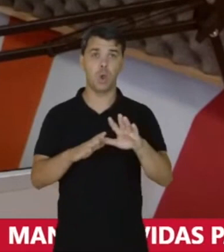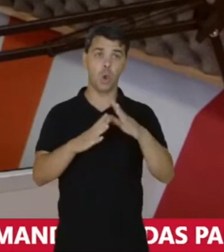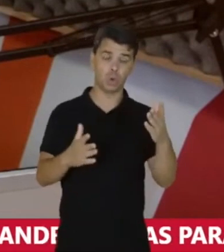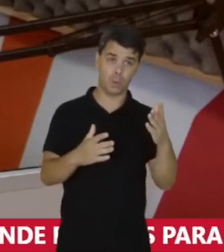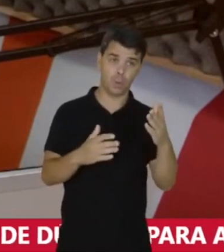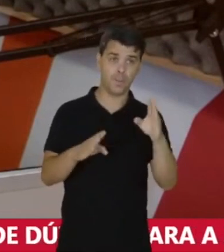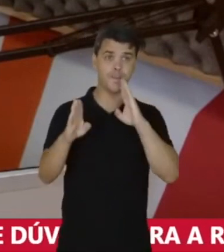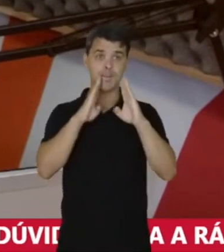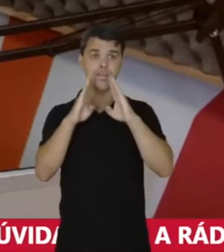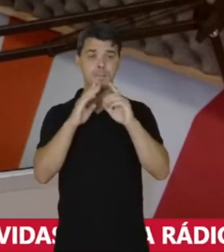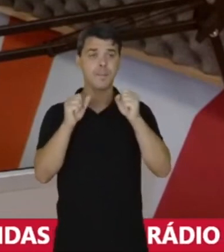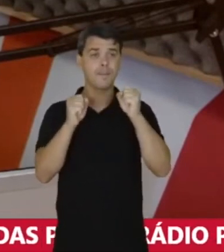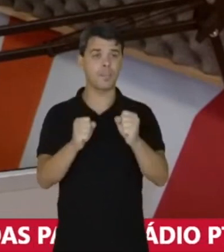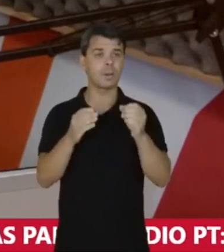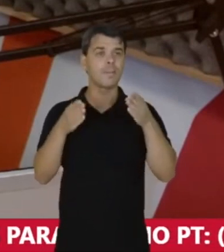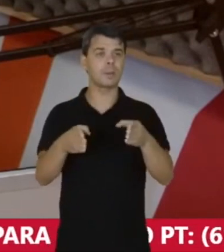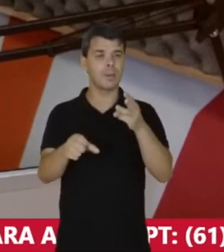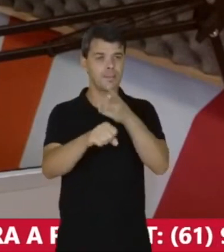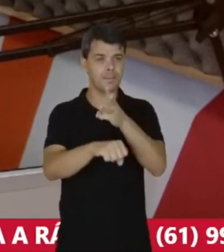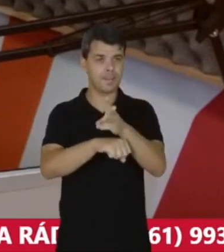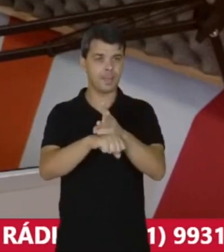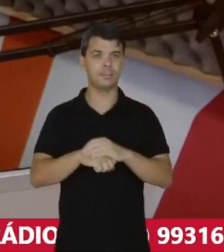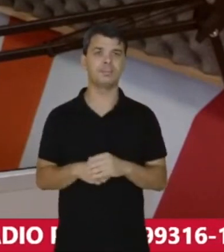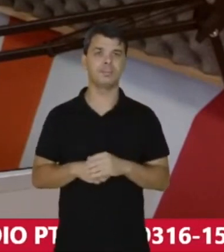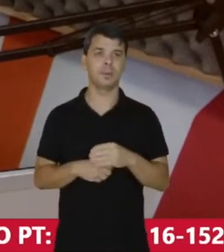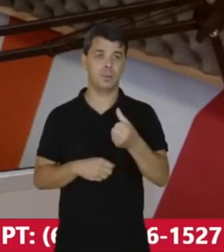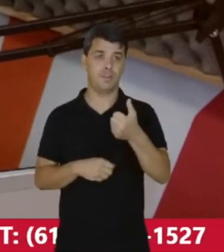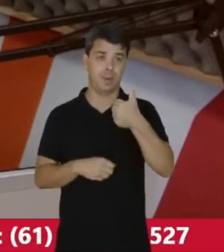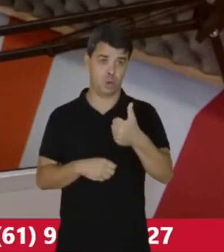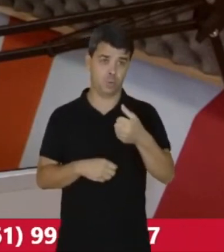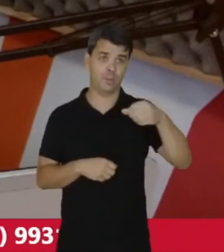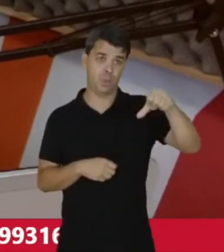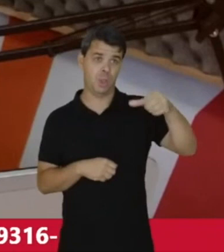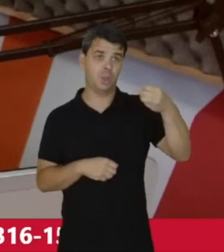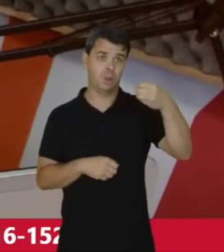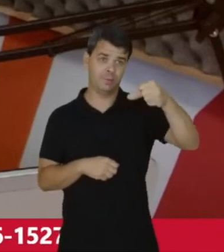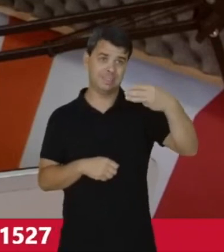pelo Facebook, pode participar pelo WhatsApp. Vamos anotar?